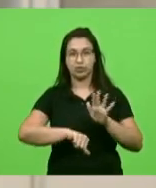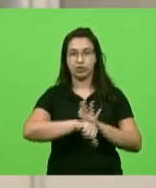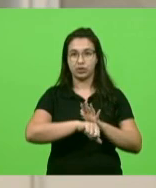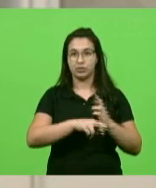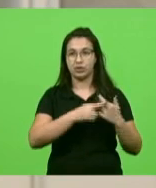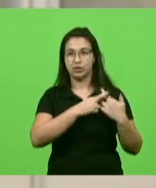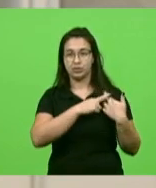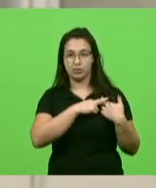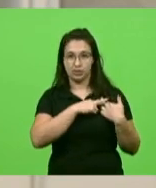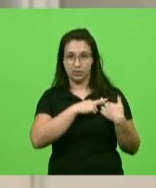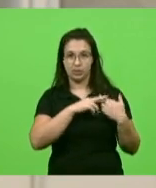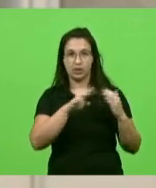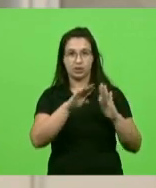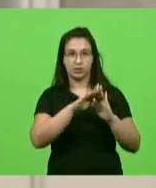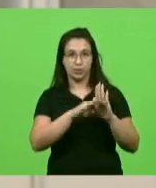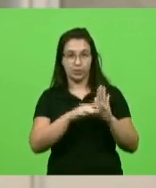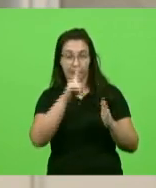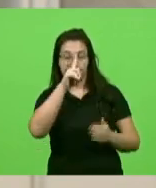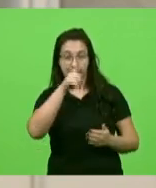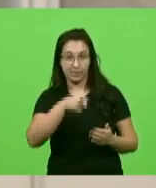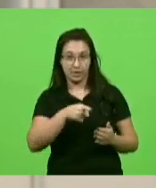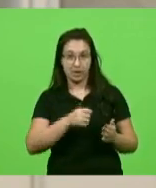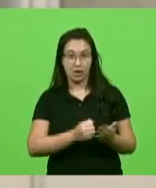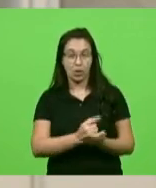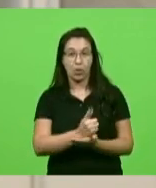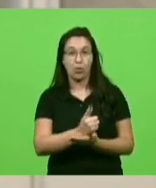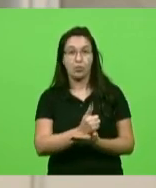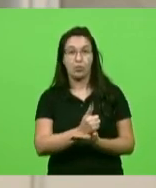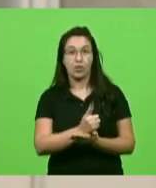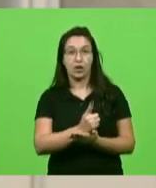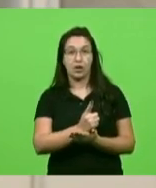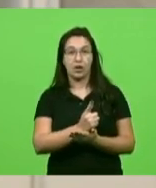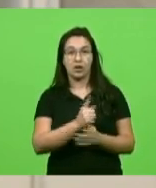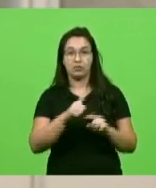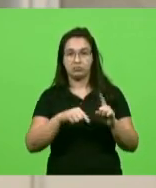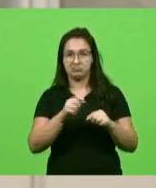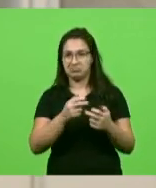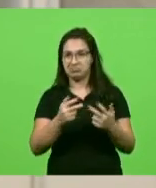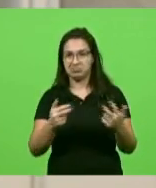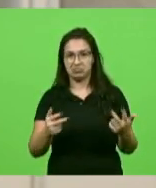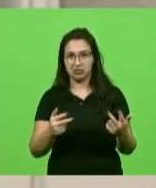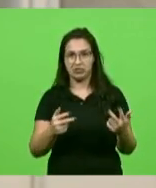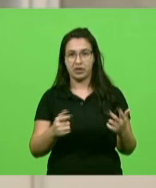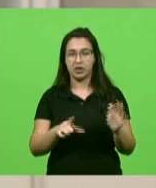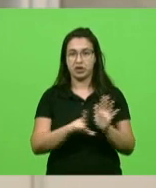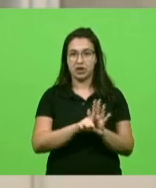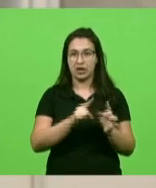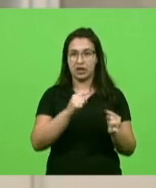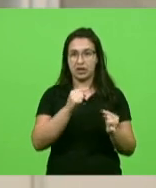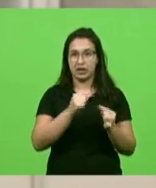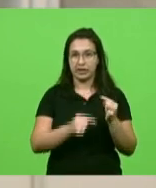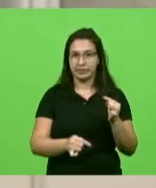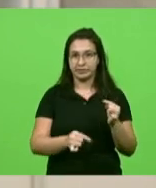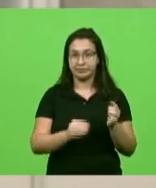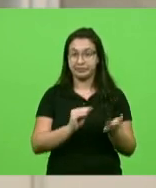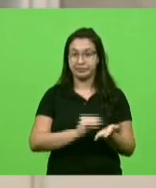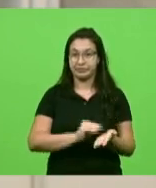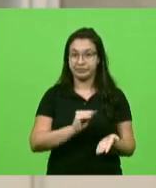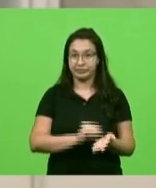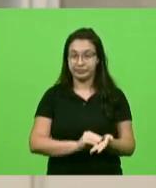responsabilidade e ordenação de despesas não autorizadas em lei e sem observância das prescrições legais